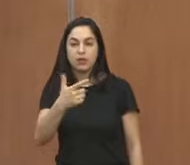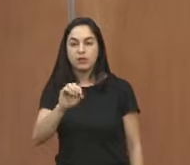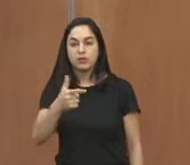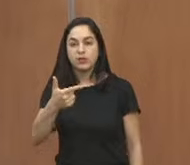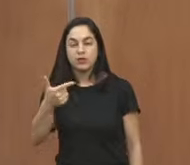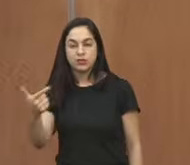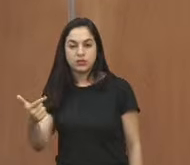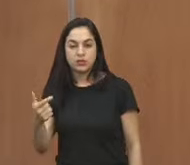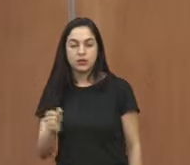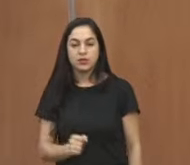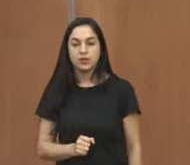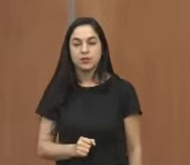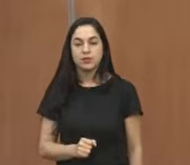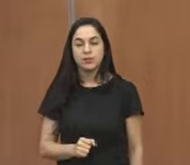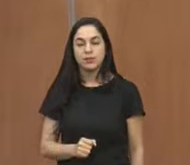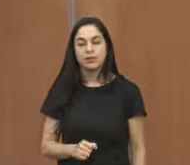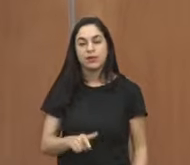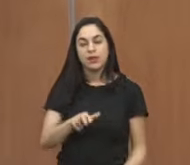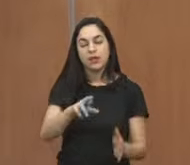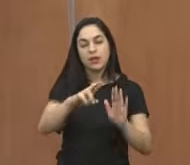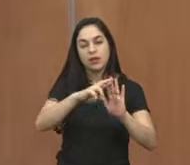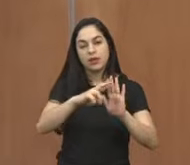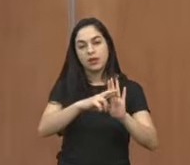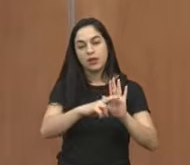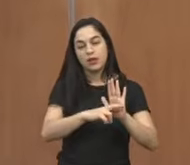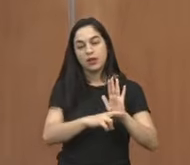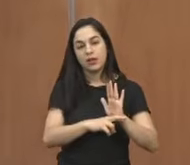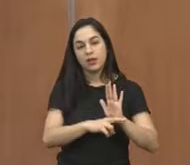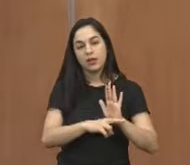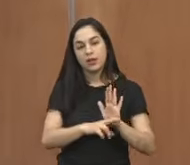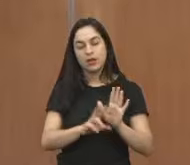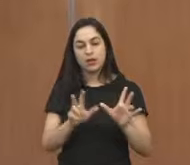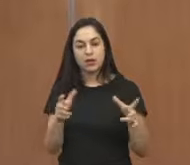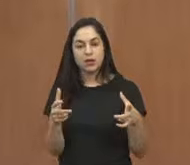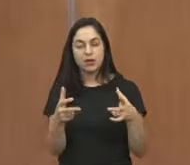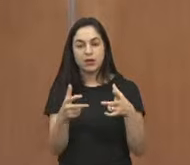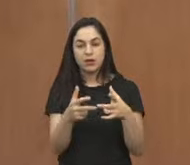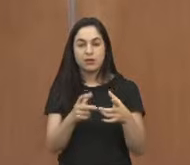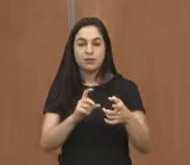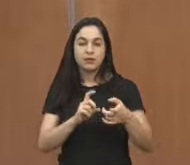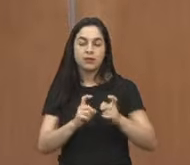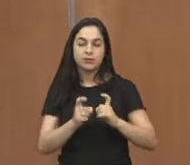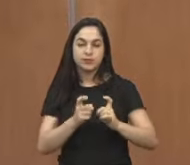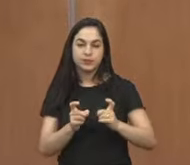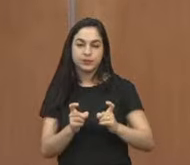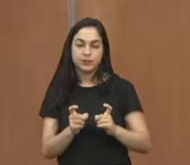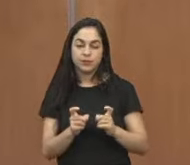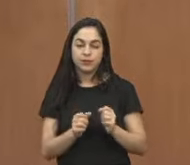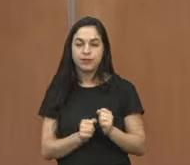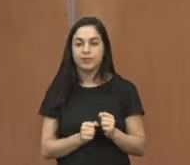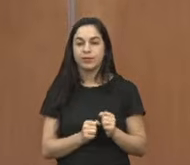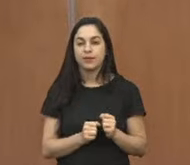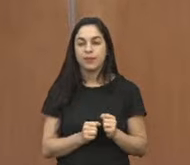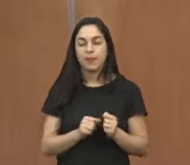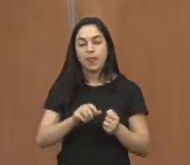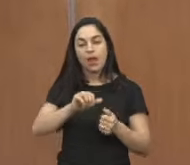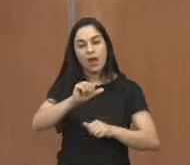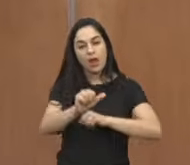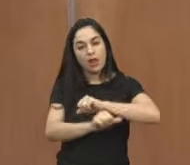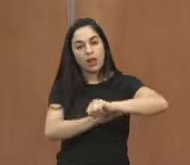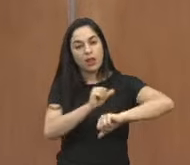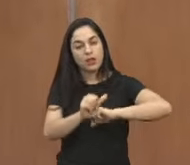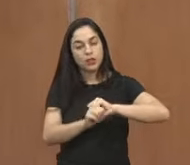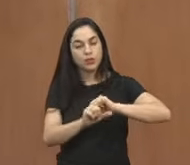745/2022, regimento interno da Câmara Municipal de Jacareí, passa a constar com as seguintes alterações